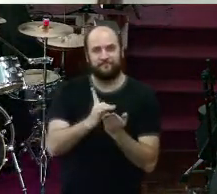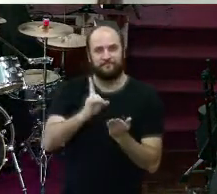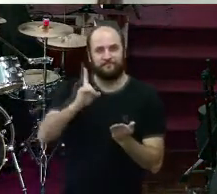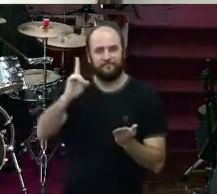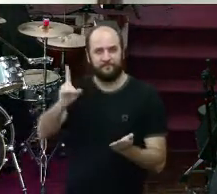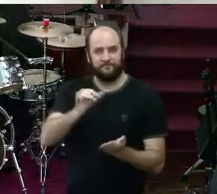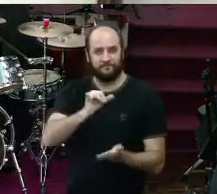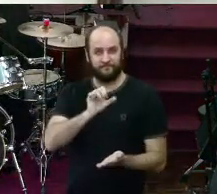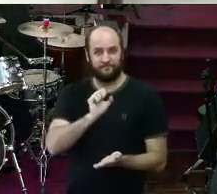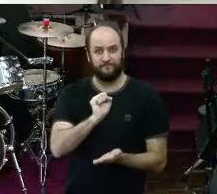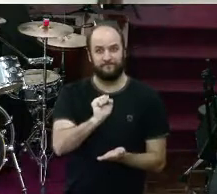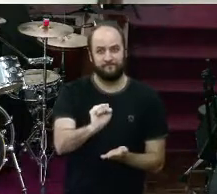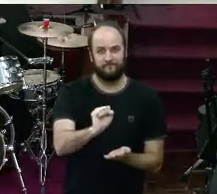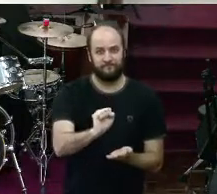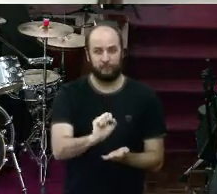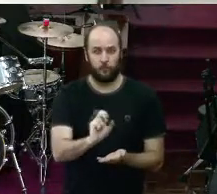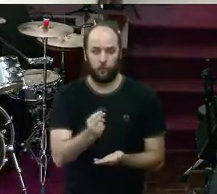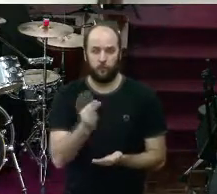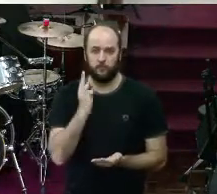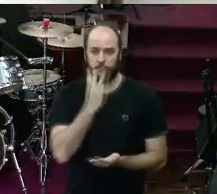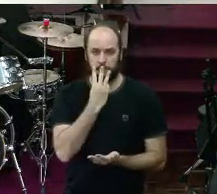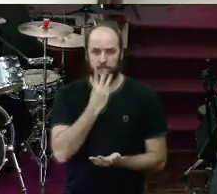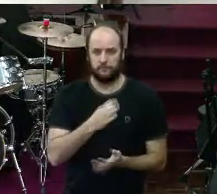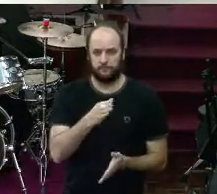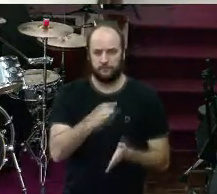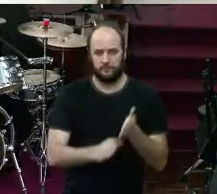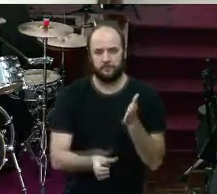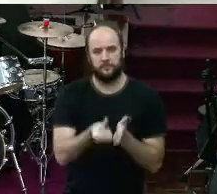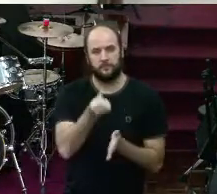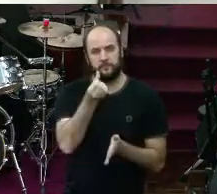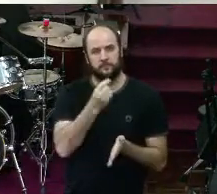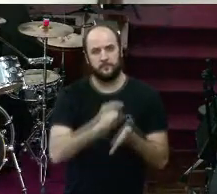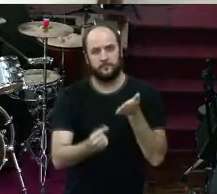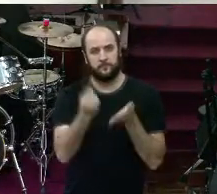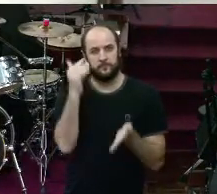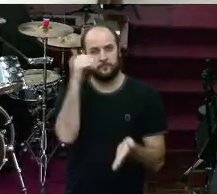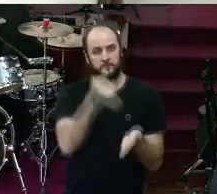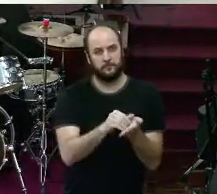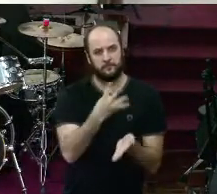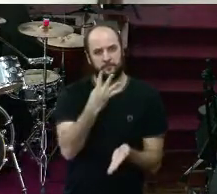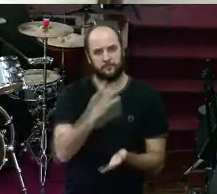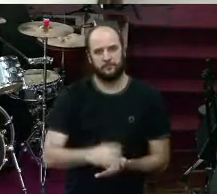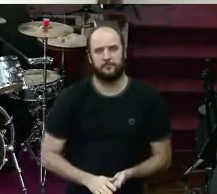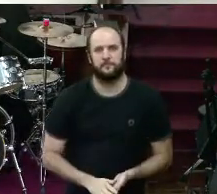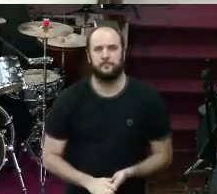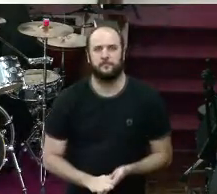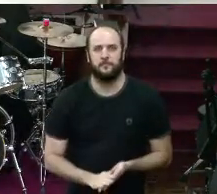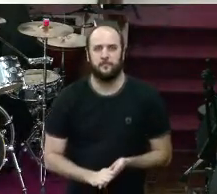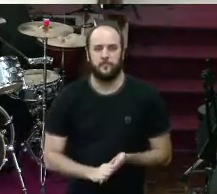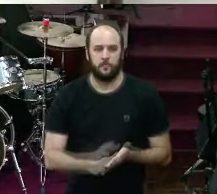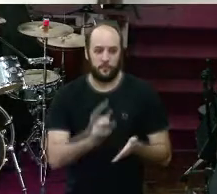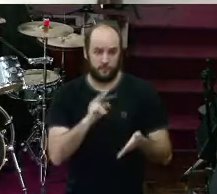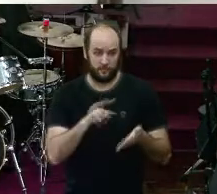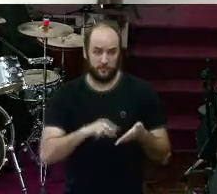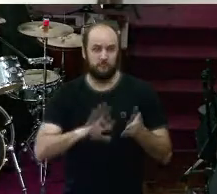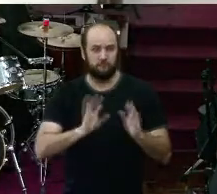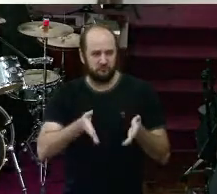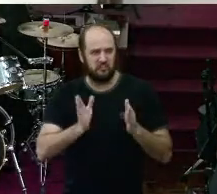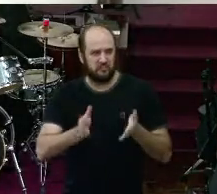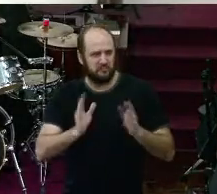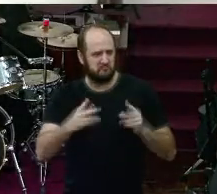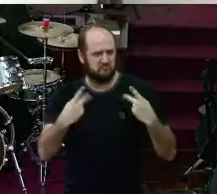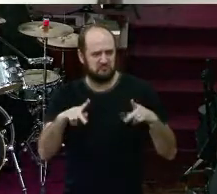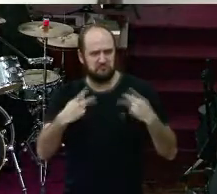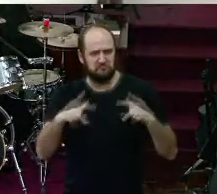profeta Isaías, no capítulo 6, de 1 a 4. Esse texto, ele é muito conhecido. Quantas